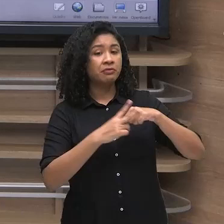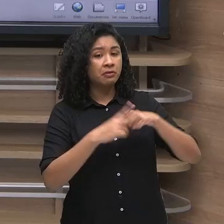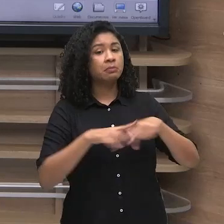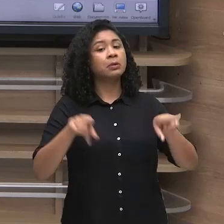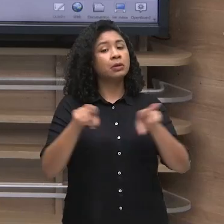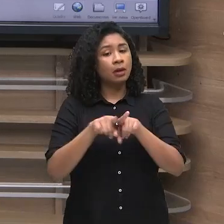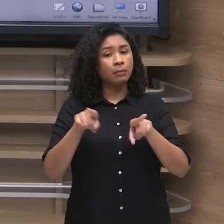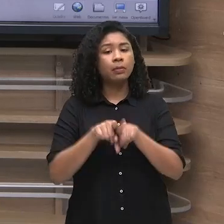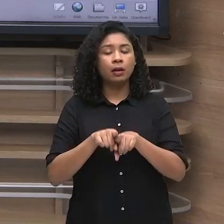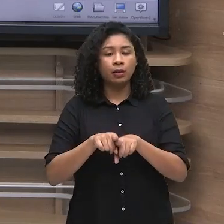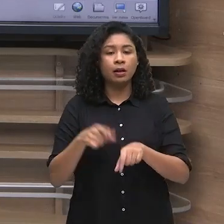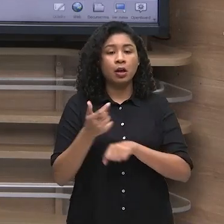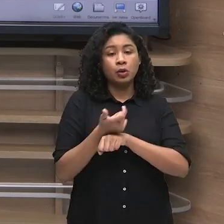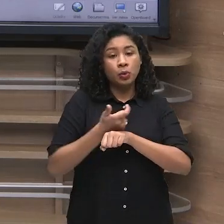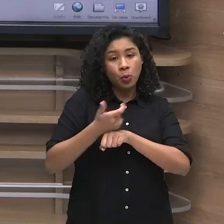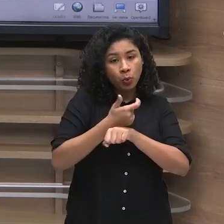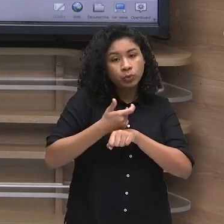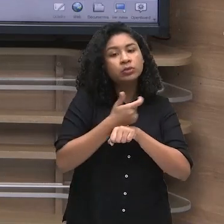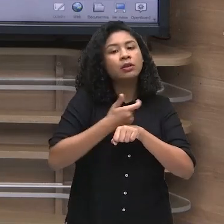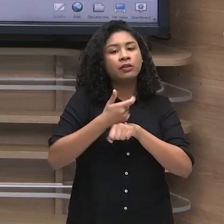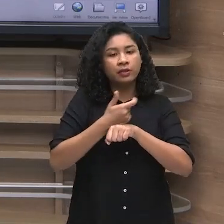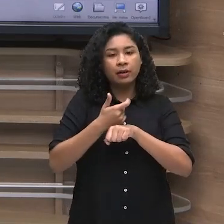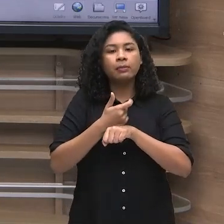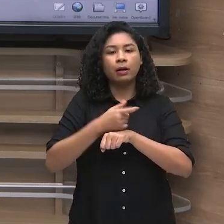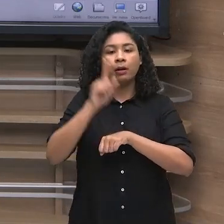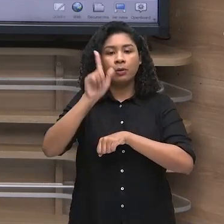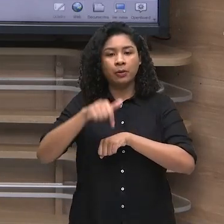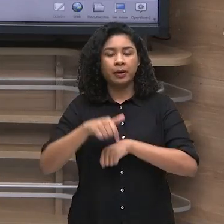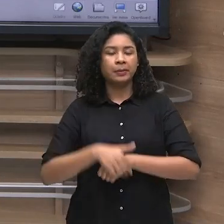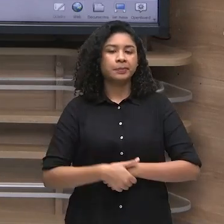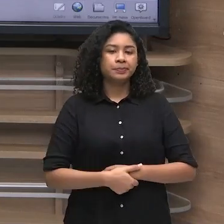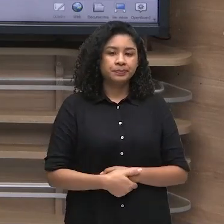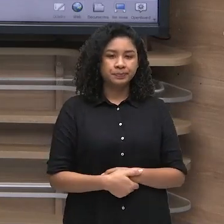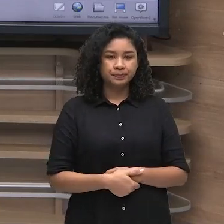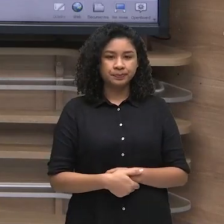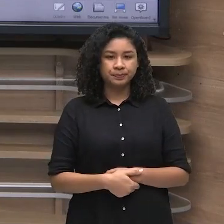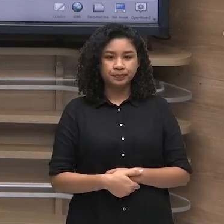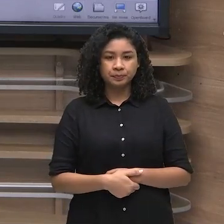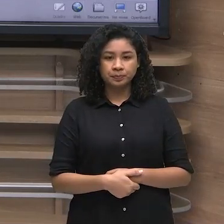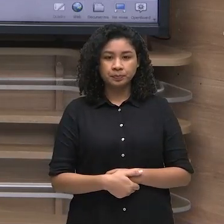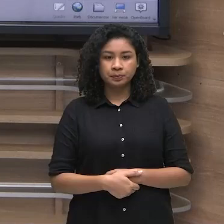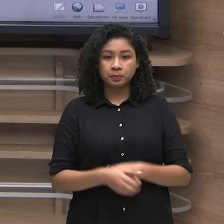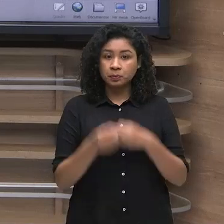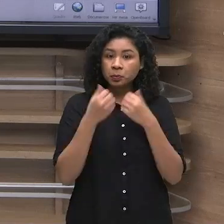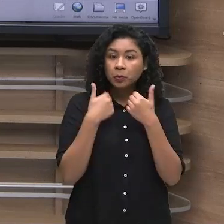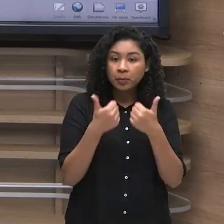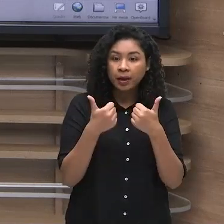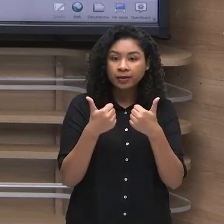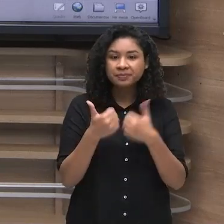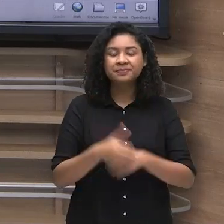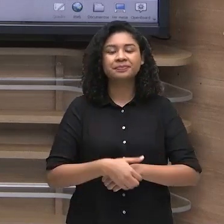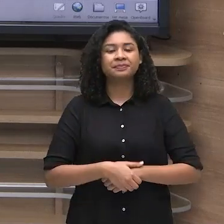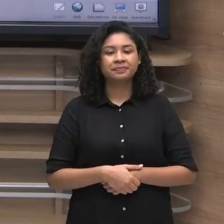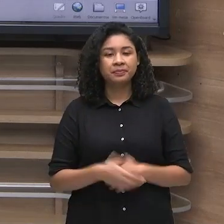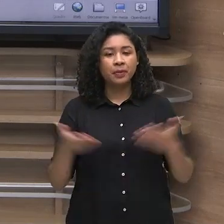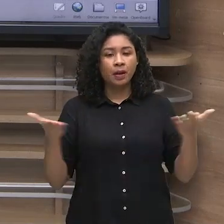locuções verbais e formas verbais nos tempos simples e compostos. Muito bem? Vamos seguir aprendendo ainda